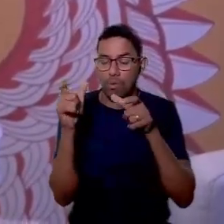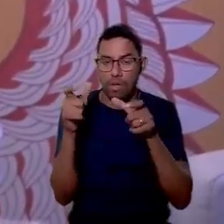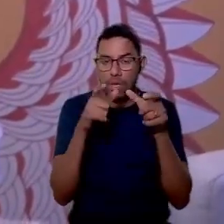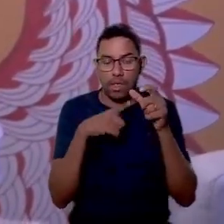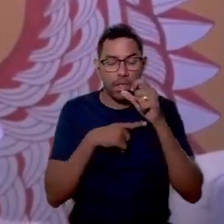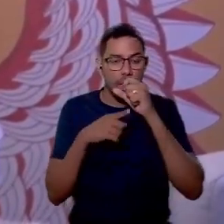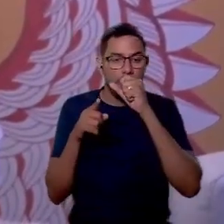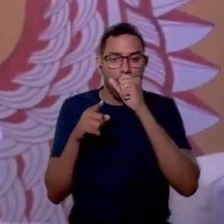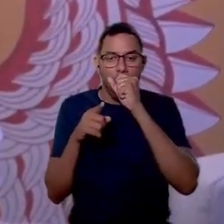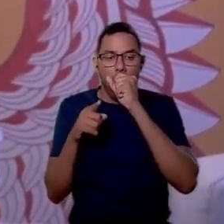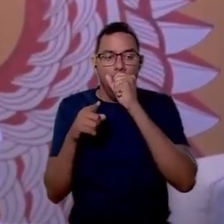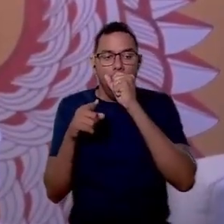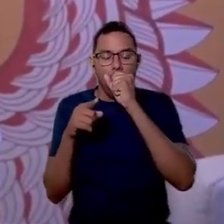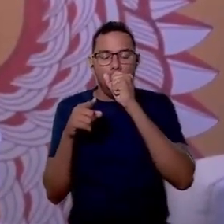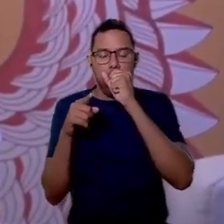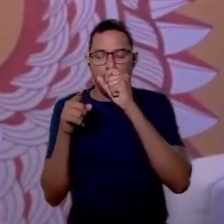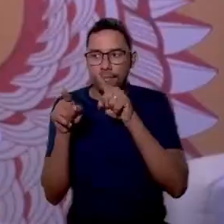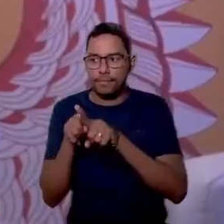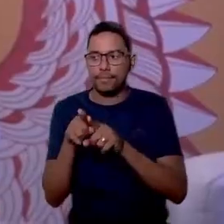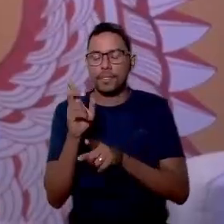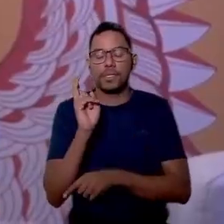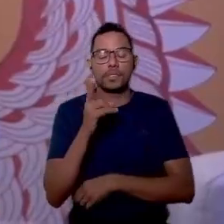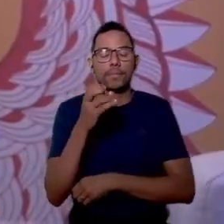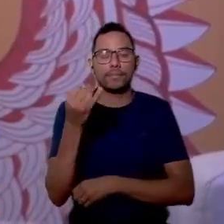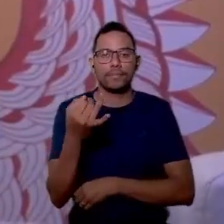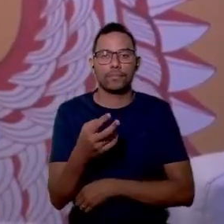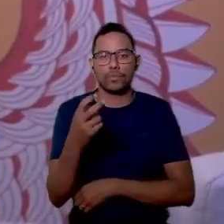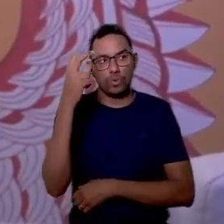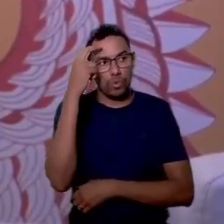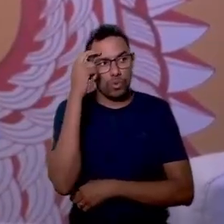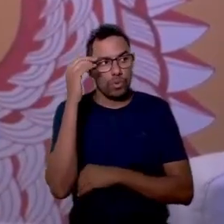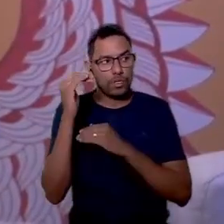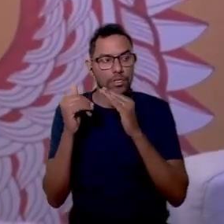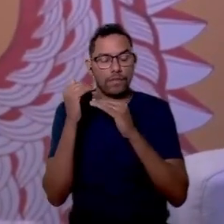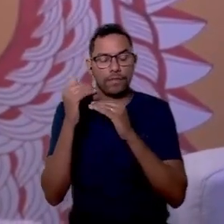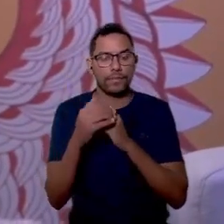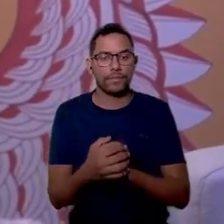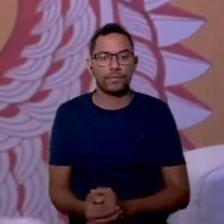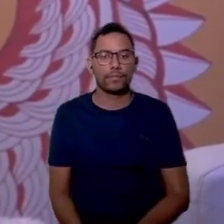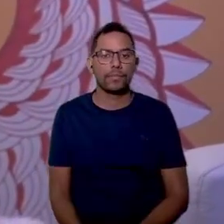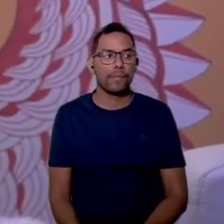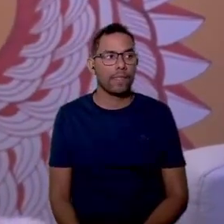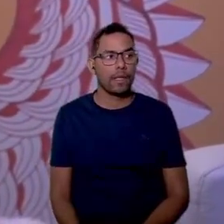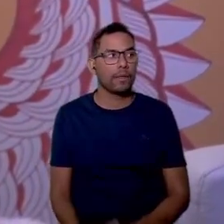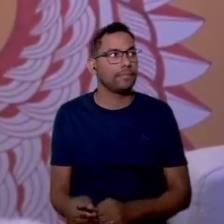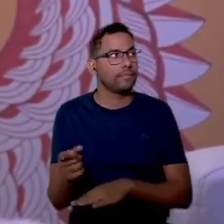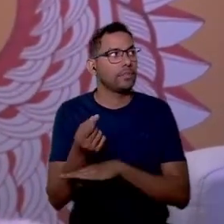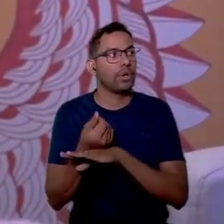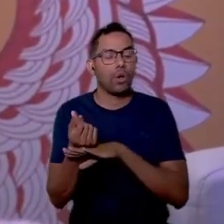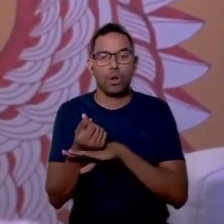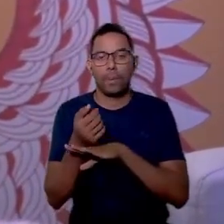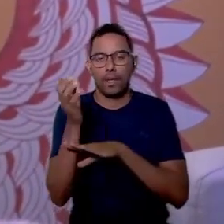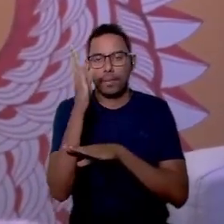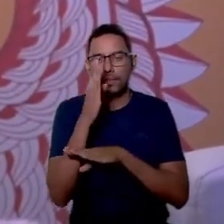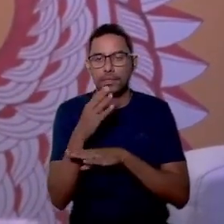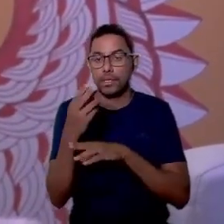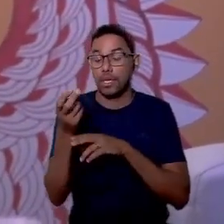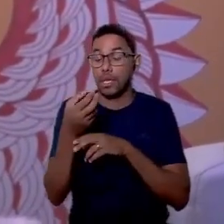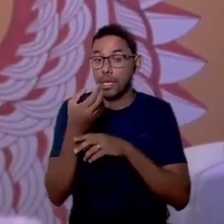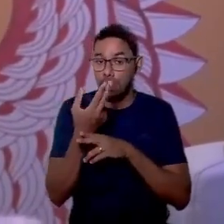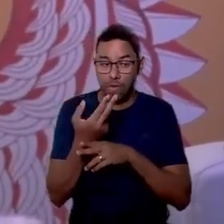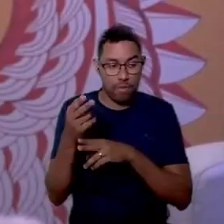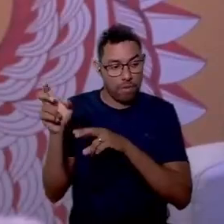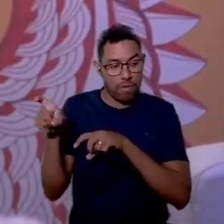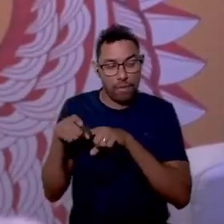setores têm. É por isso que eu sempre digo, a cultura é um setor produtivo da economia brasileira. Como é a pecuária, como